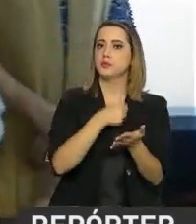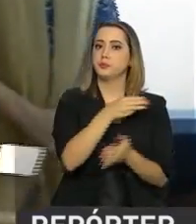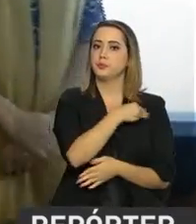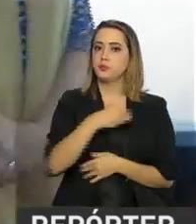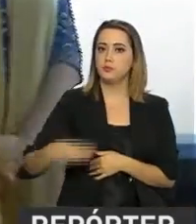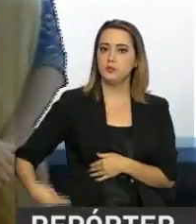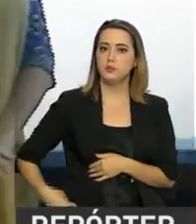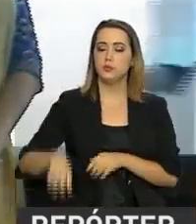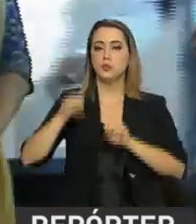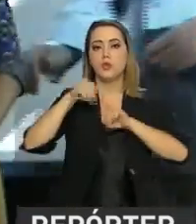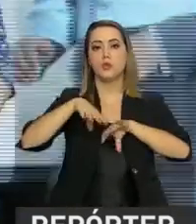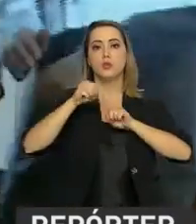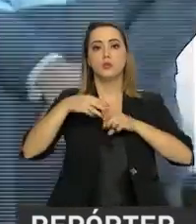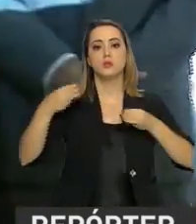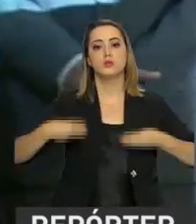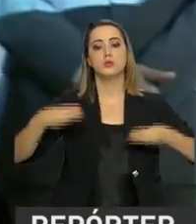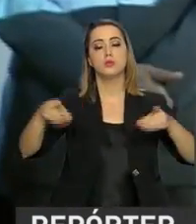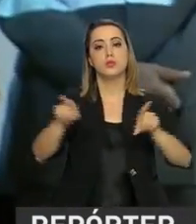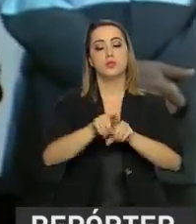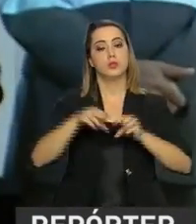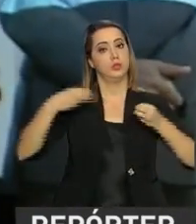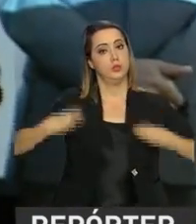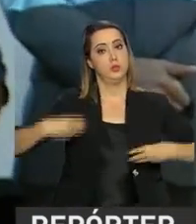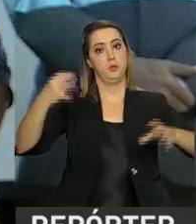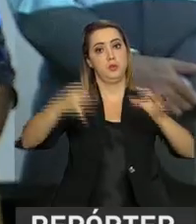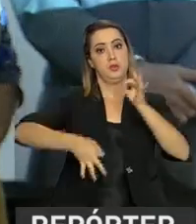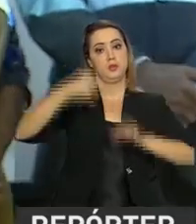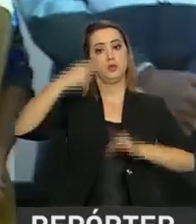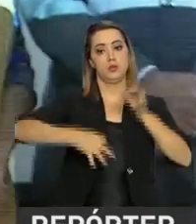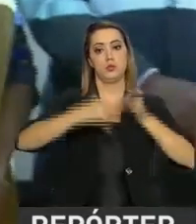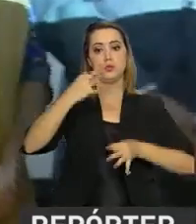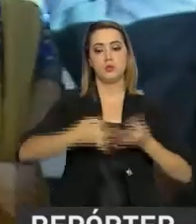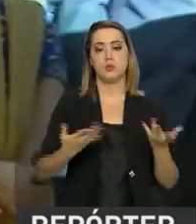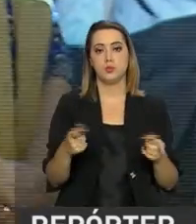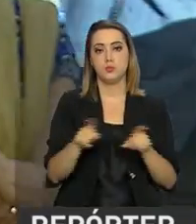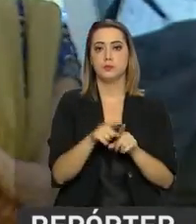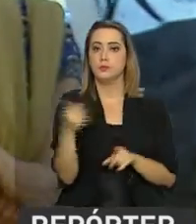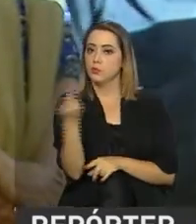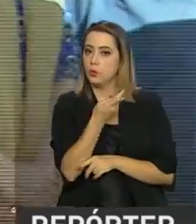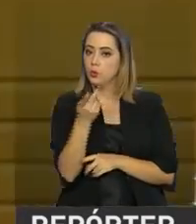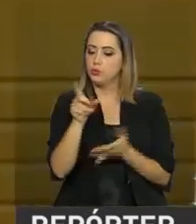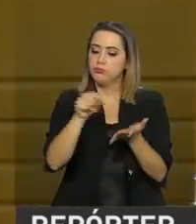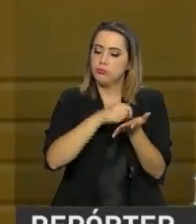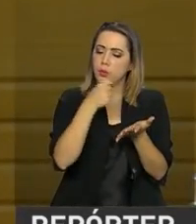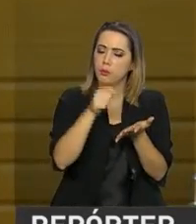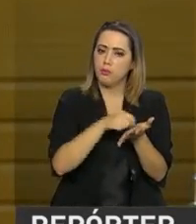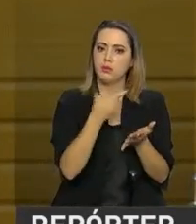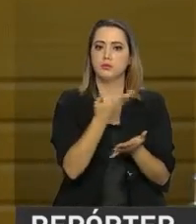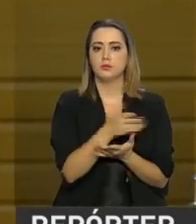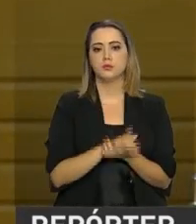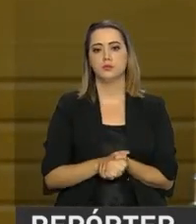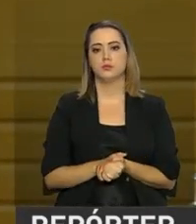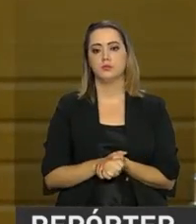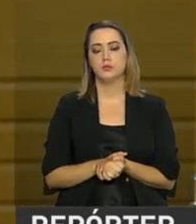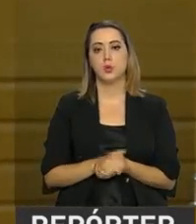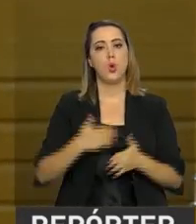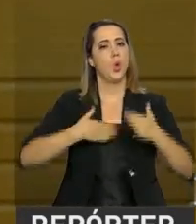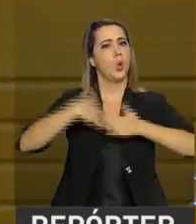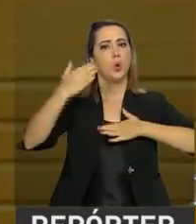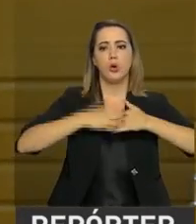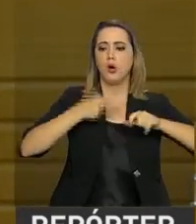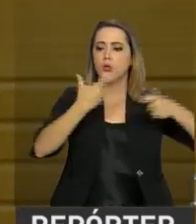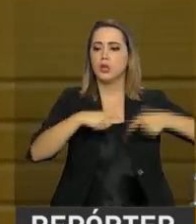da Educação, Mendonça Filho, e o ministro da Justiça e Cidadania, Alexandre de Moraes. Qualquer forma de